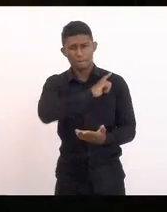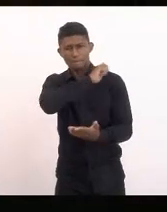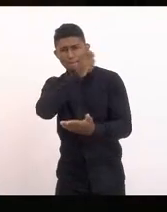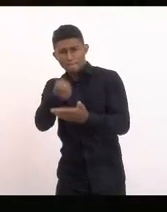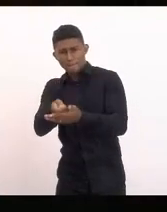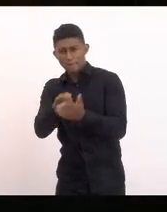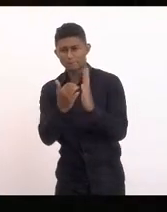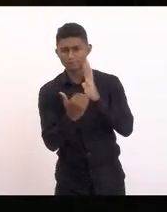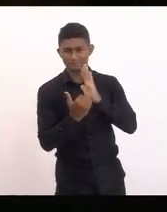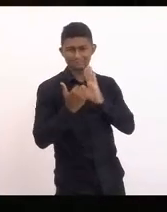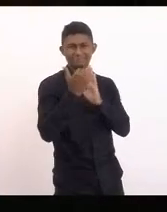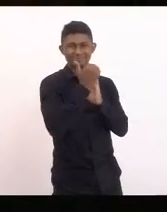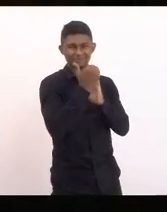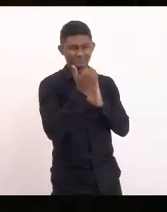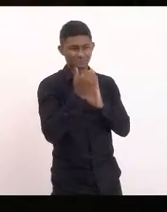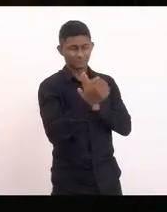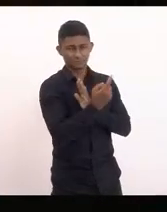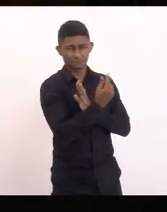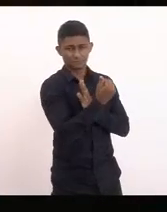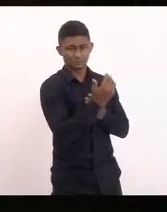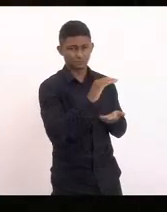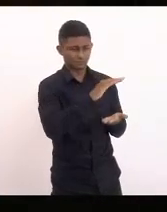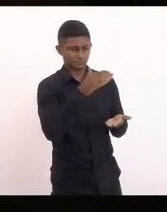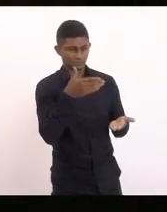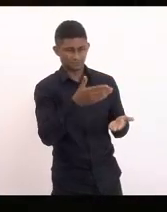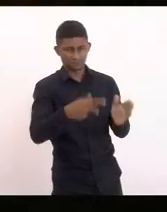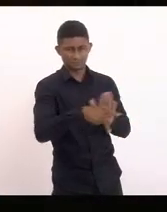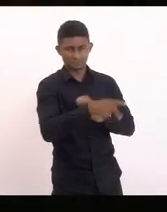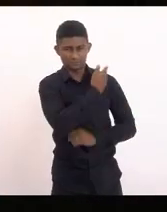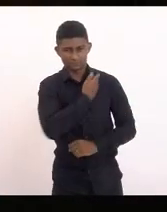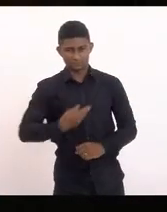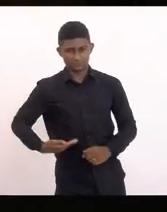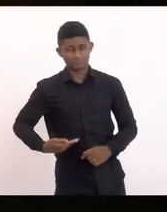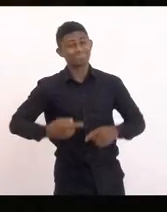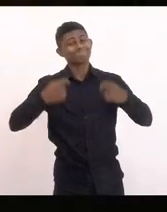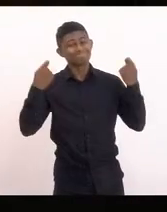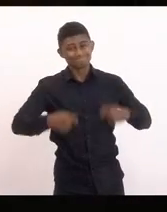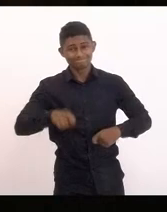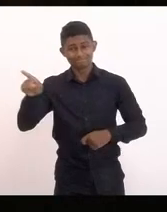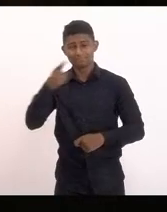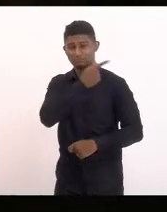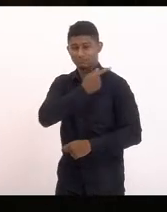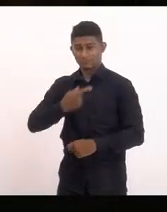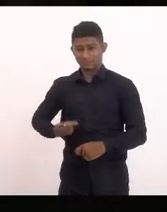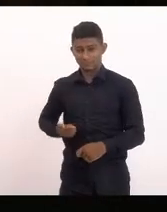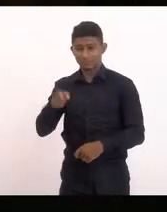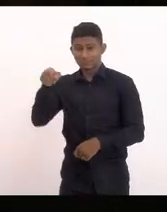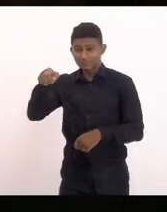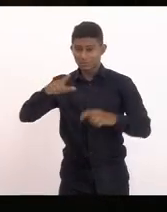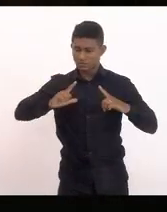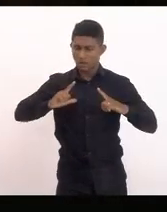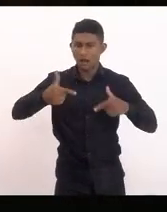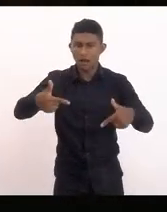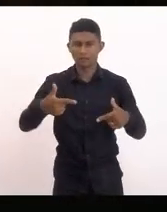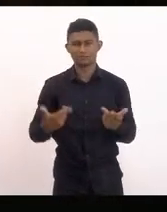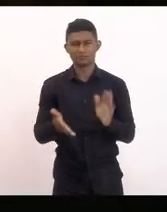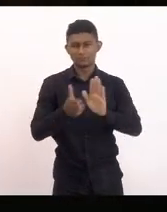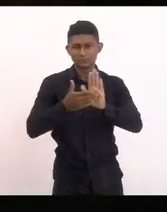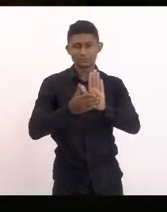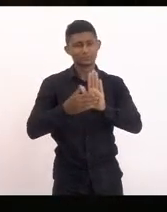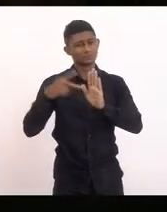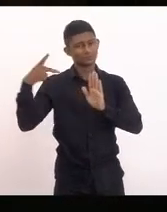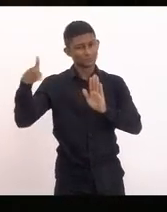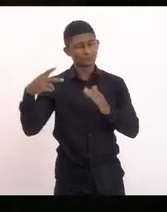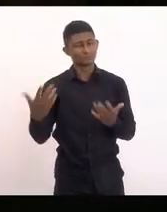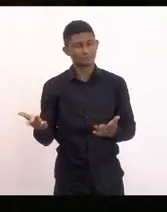no orçamento público, essa matéria tem que ser de iniciativa do governador. E temos